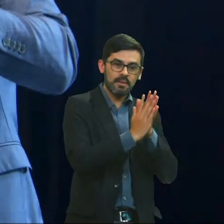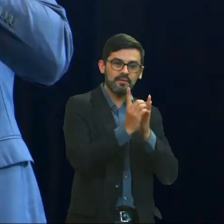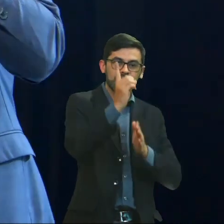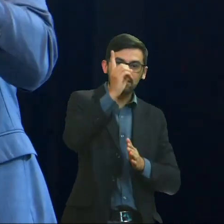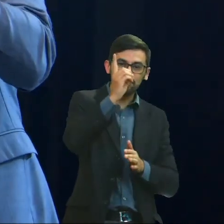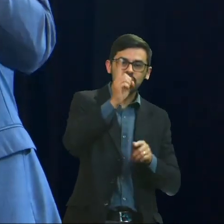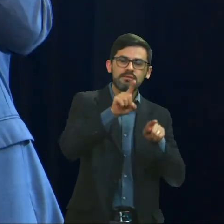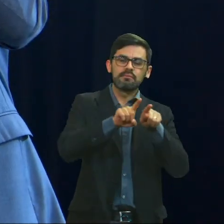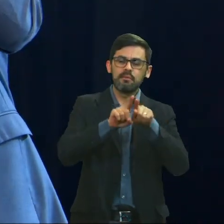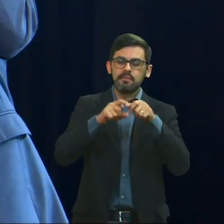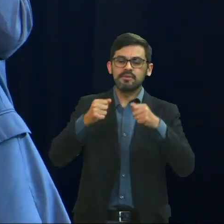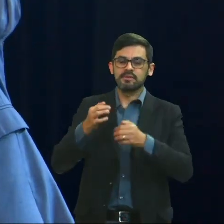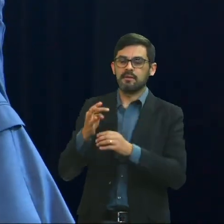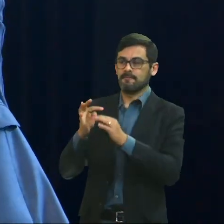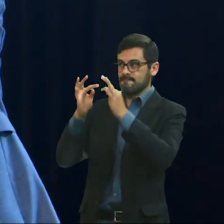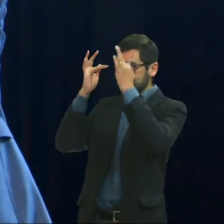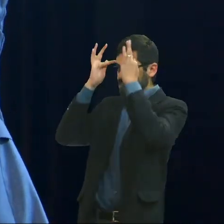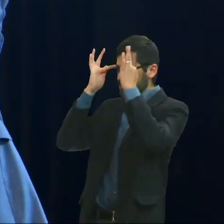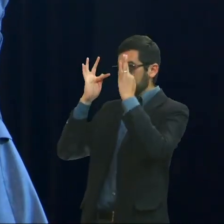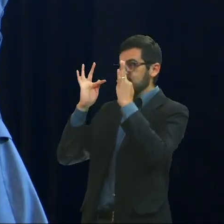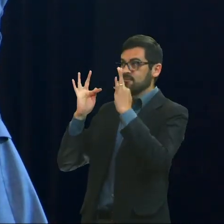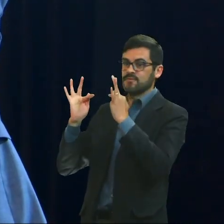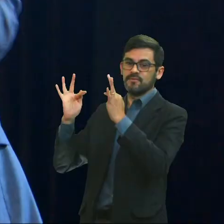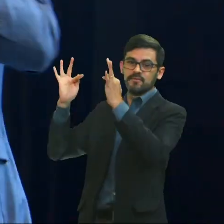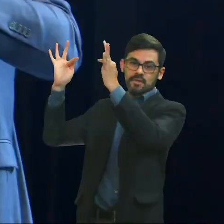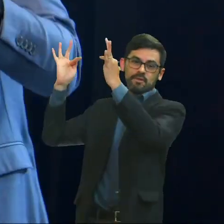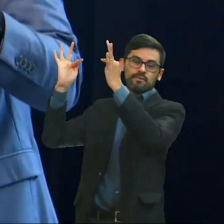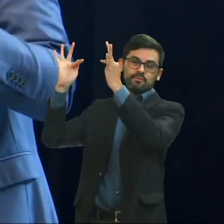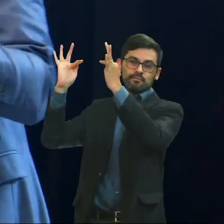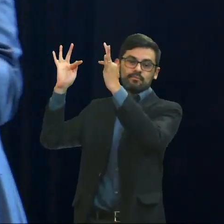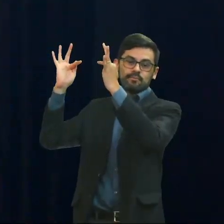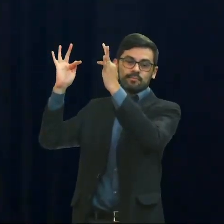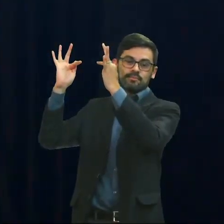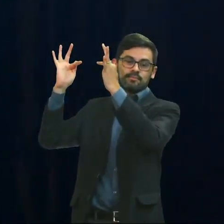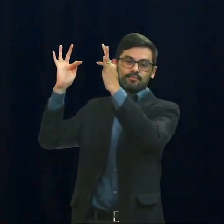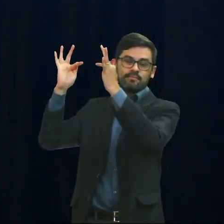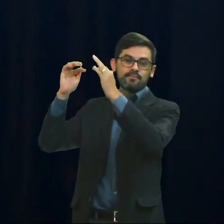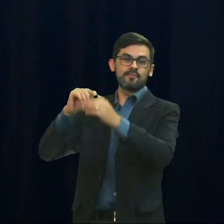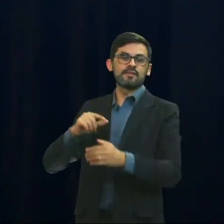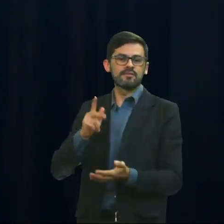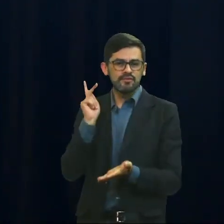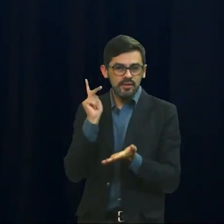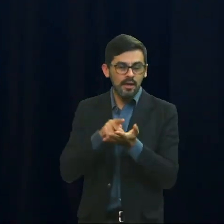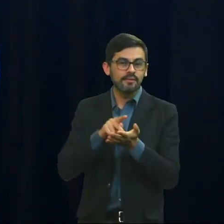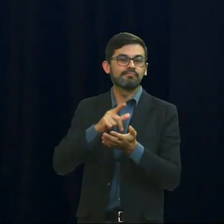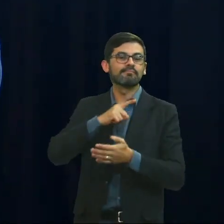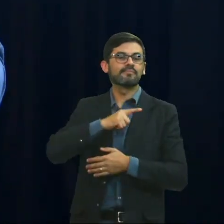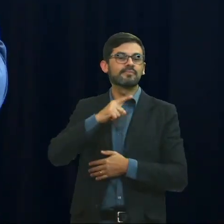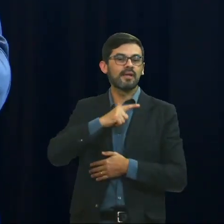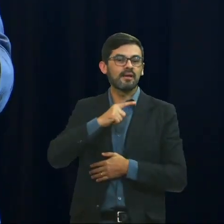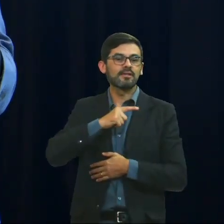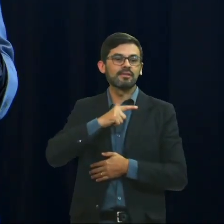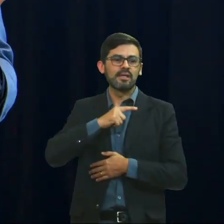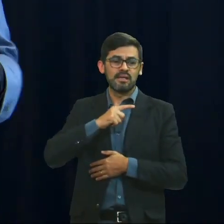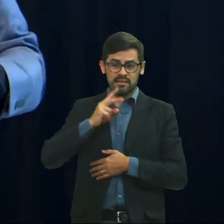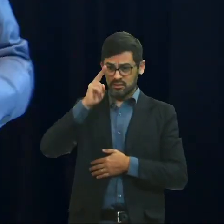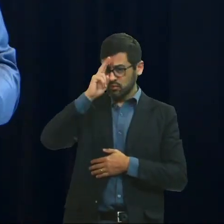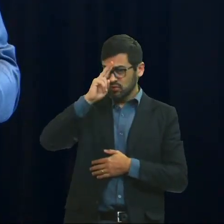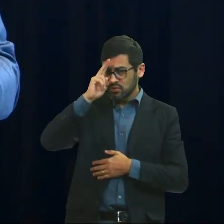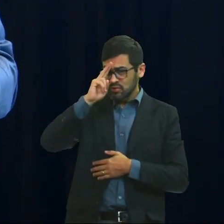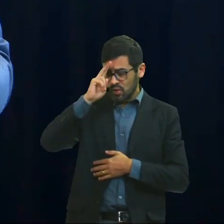se mantenha fiel. E aí você vai ter, sim, marcas na tua